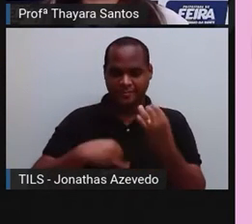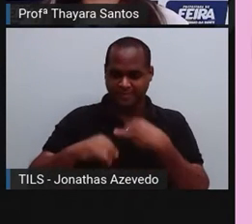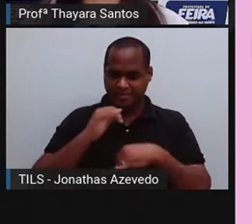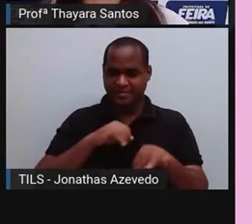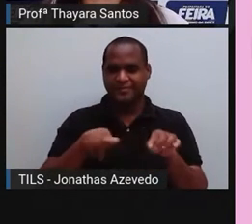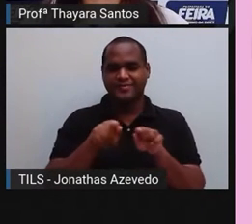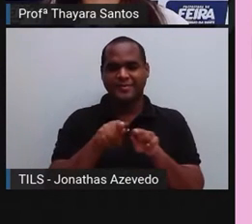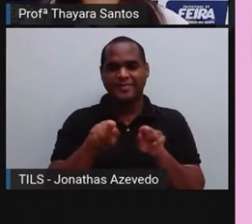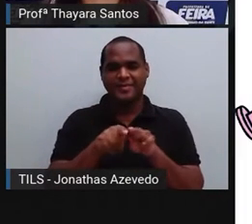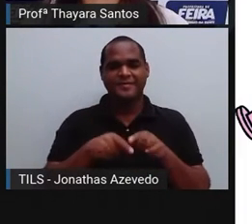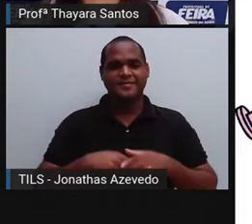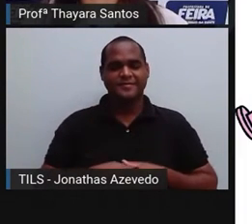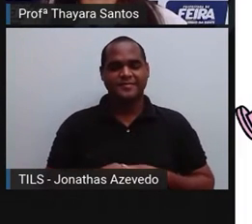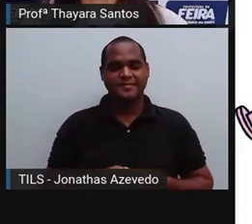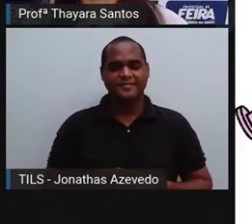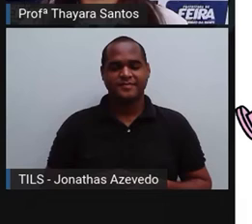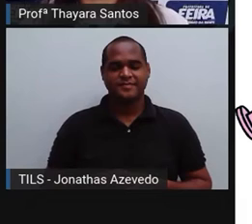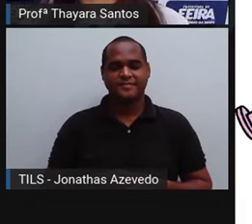químicas.